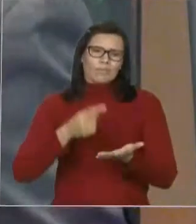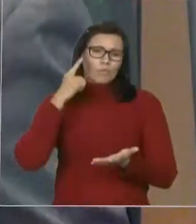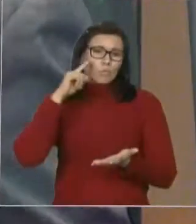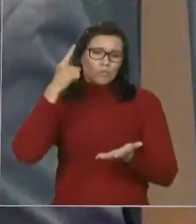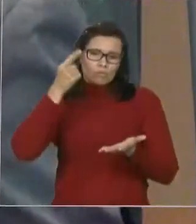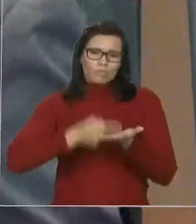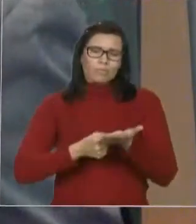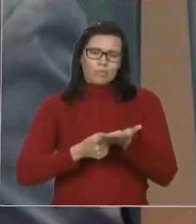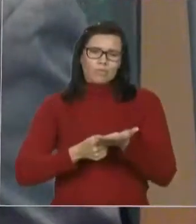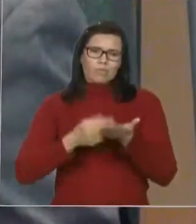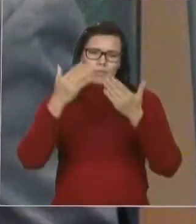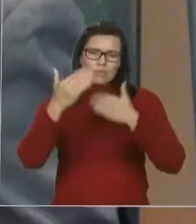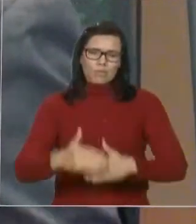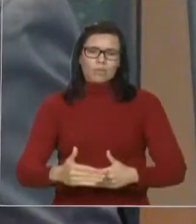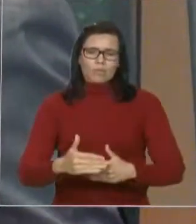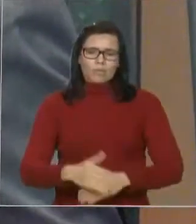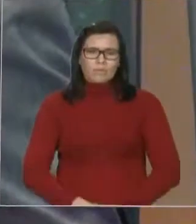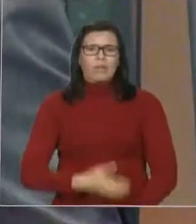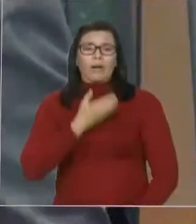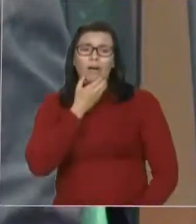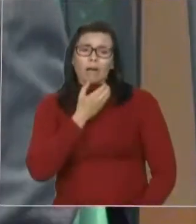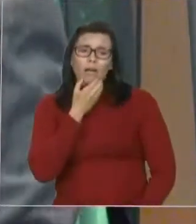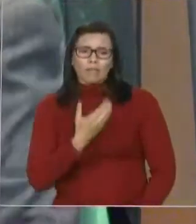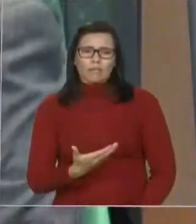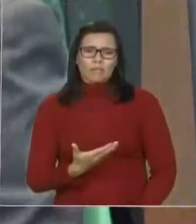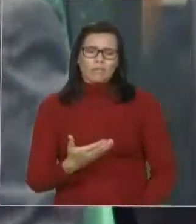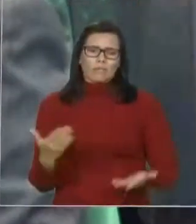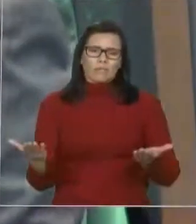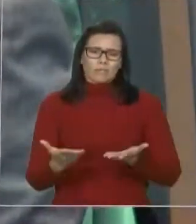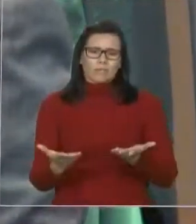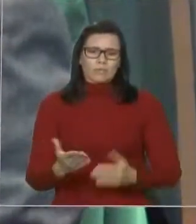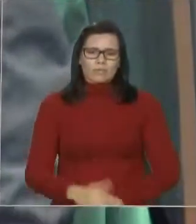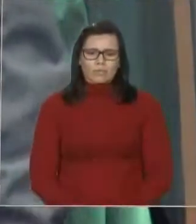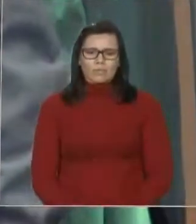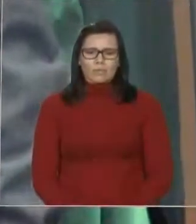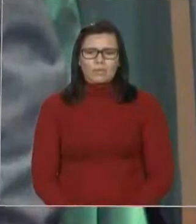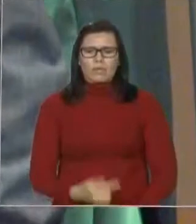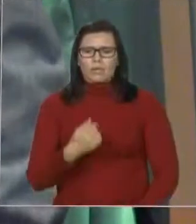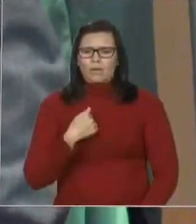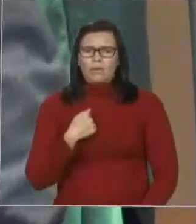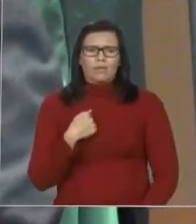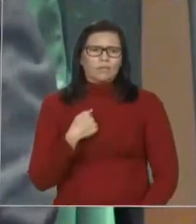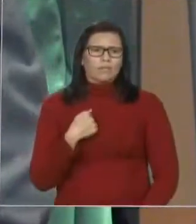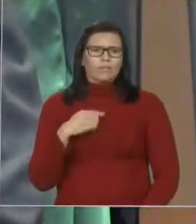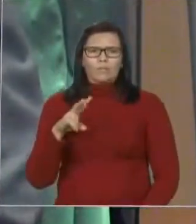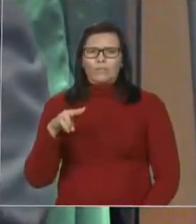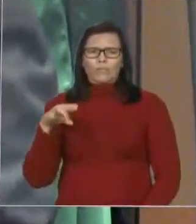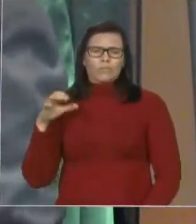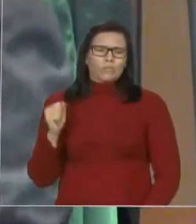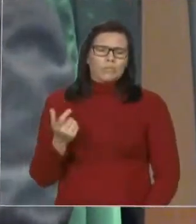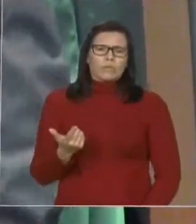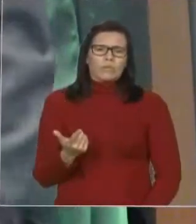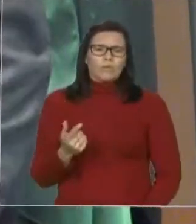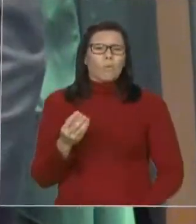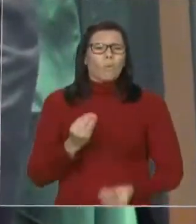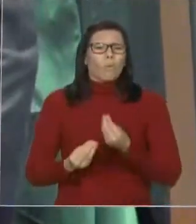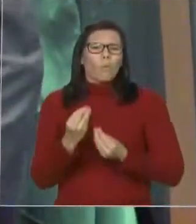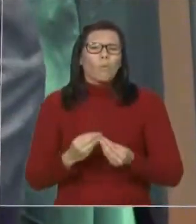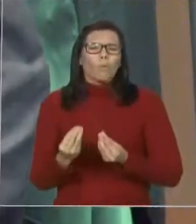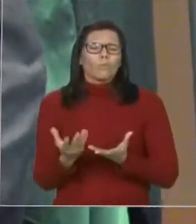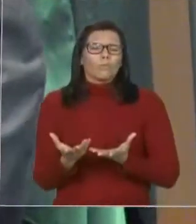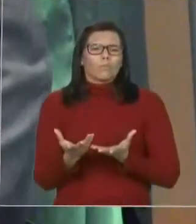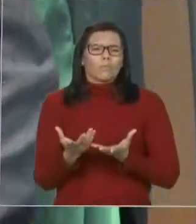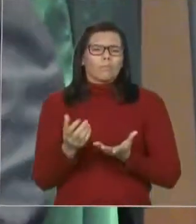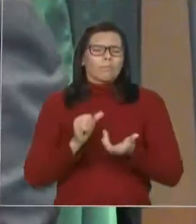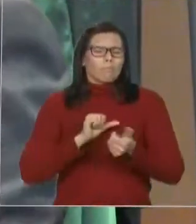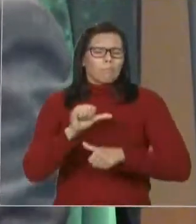Ao longo dos últimos 20 anos, eu nunca tive o conhecimento de uma antecipação de prova de concurso. E todas as